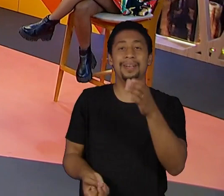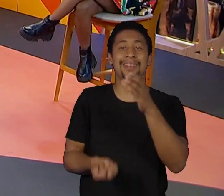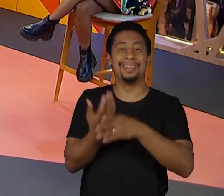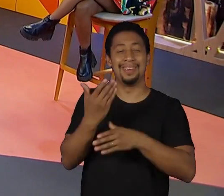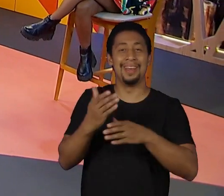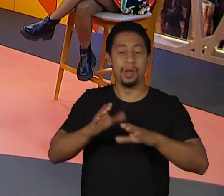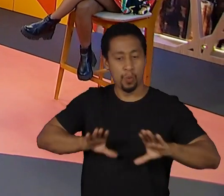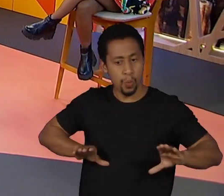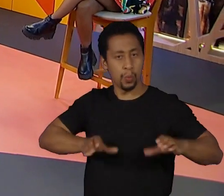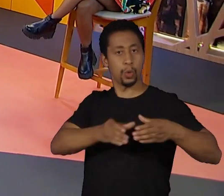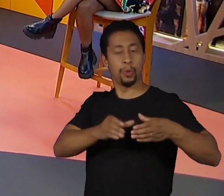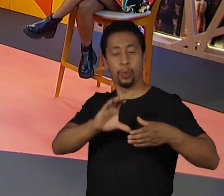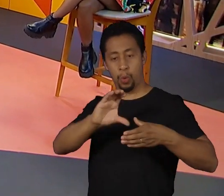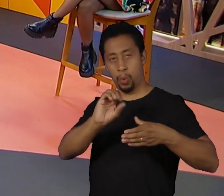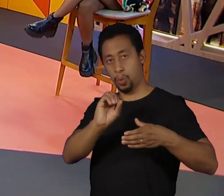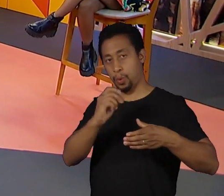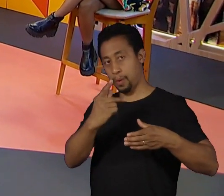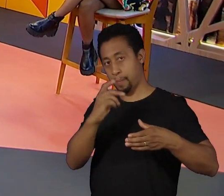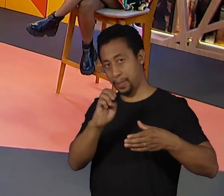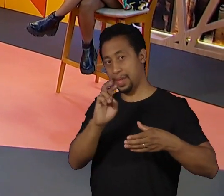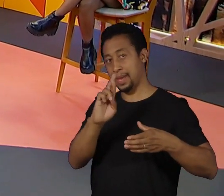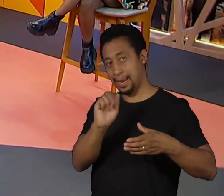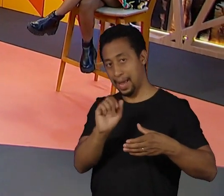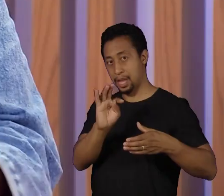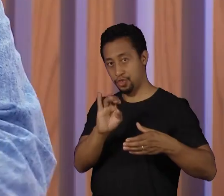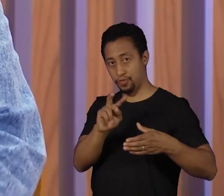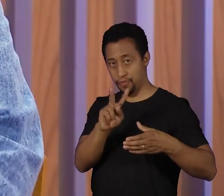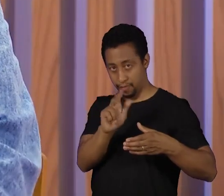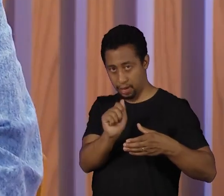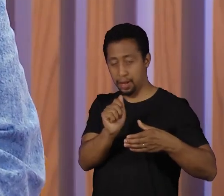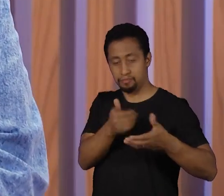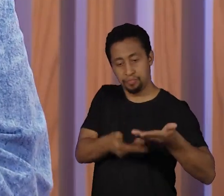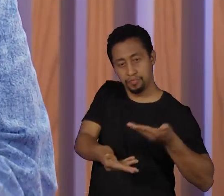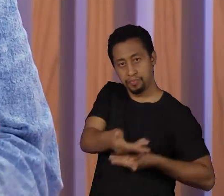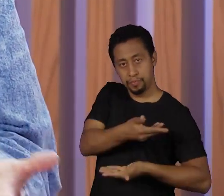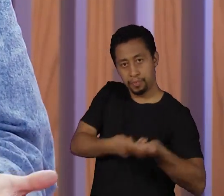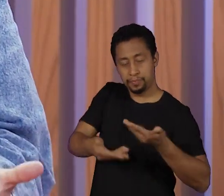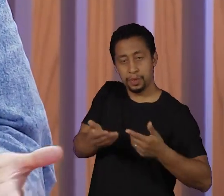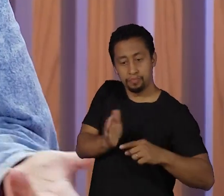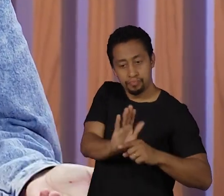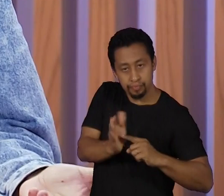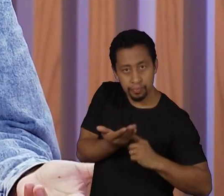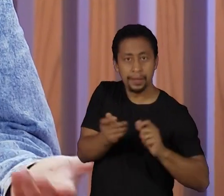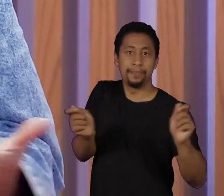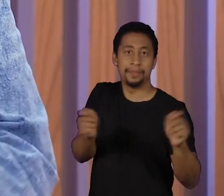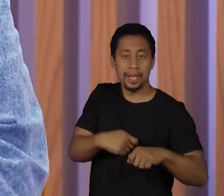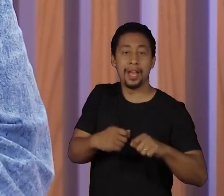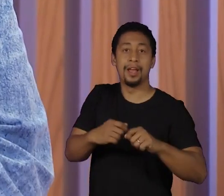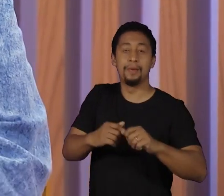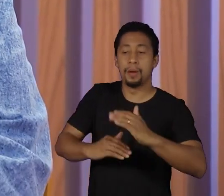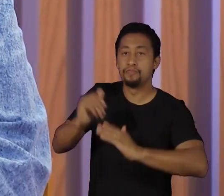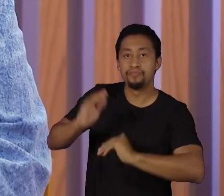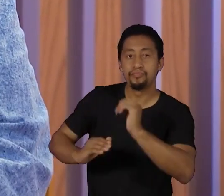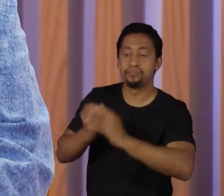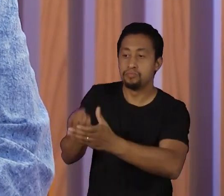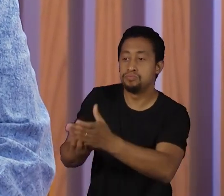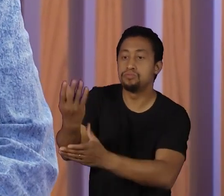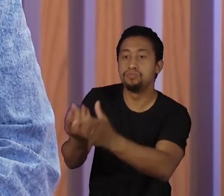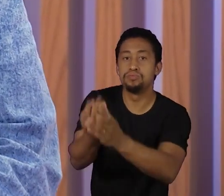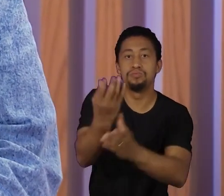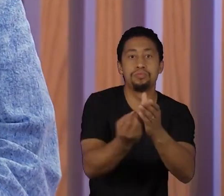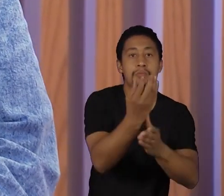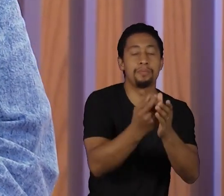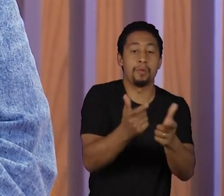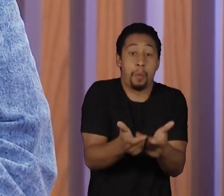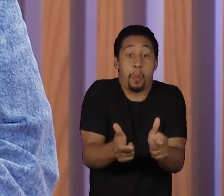e as cooperativas podem, sim, aumentar o volume dessa produção e tudo que a gente faz aí, em maior escala, diminui o custo. Exato.